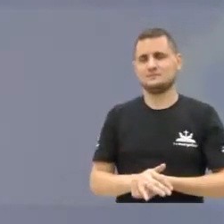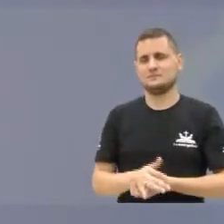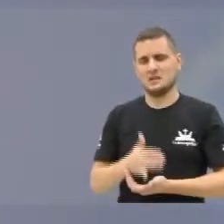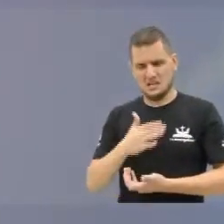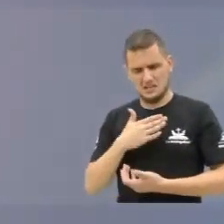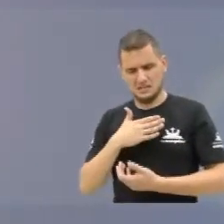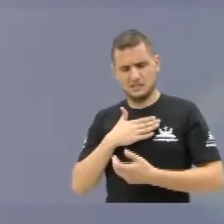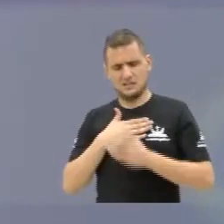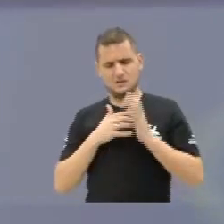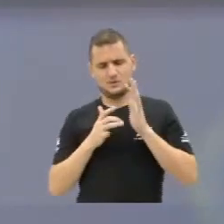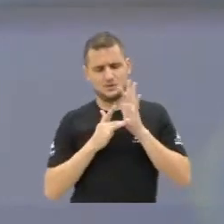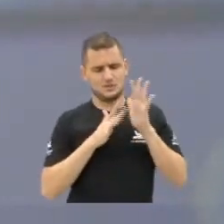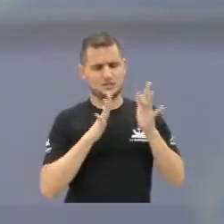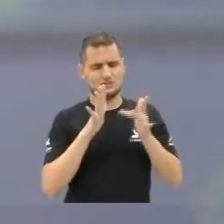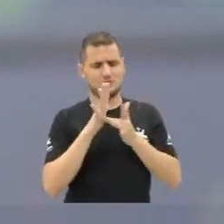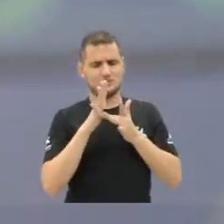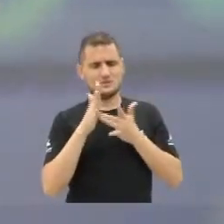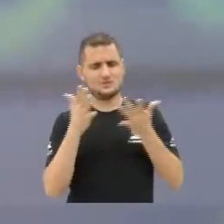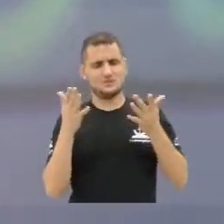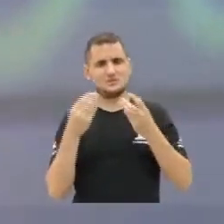te